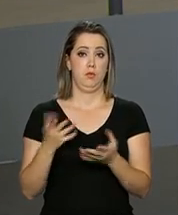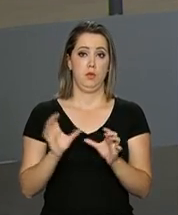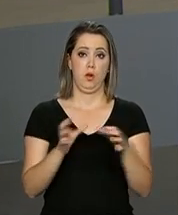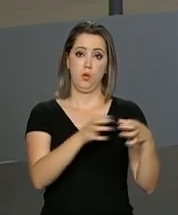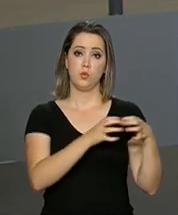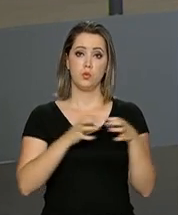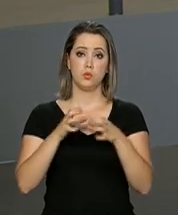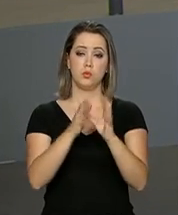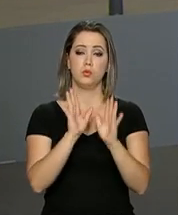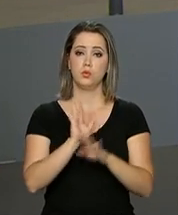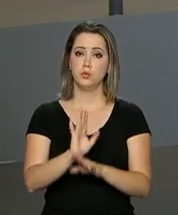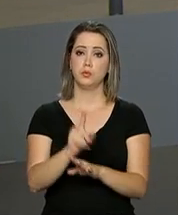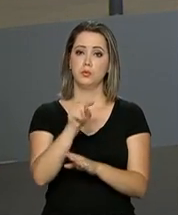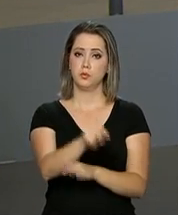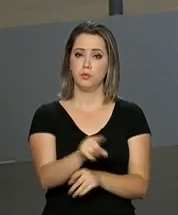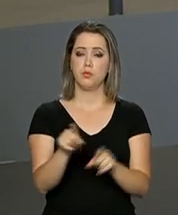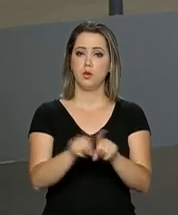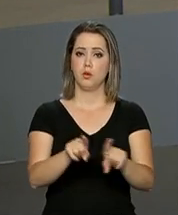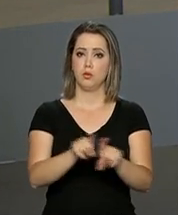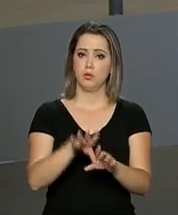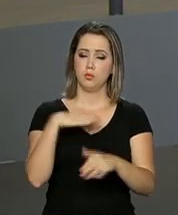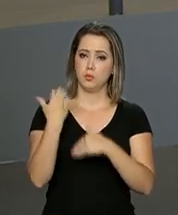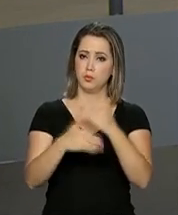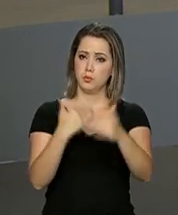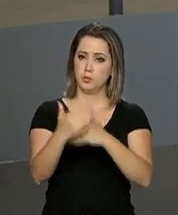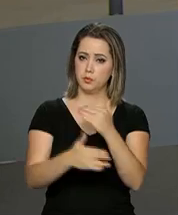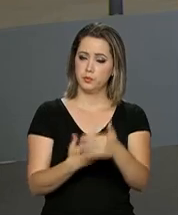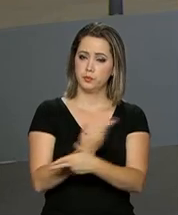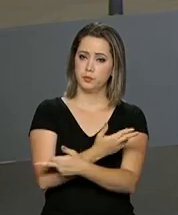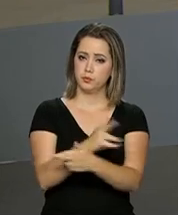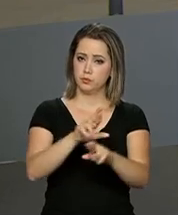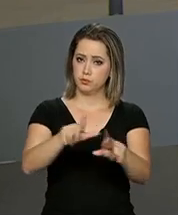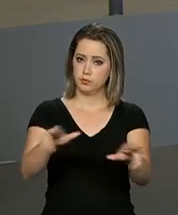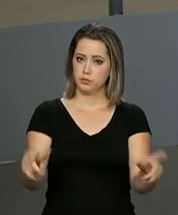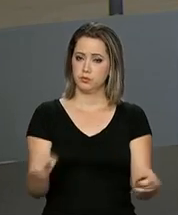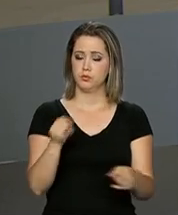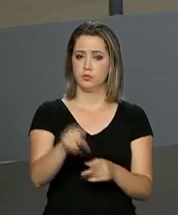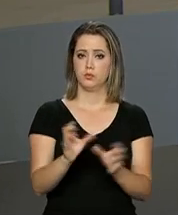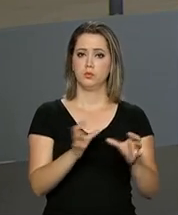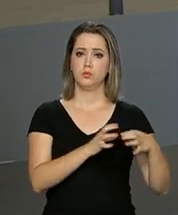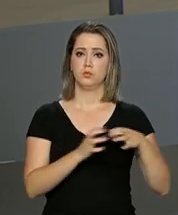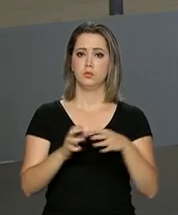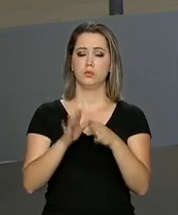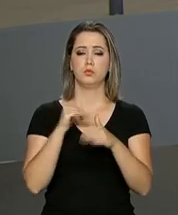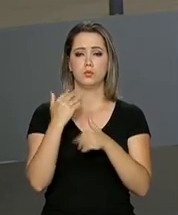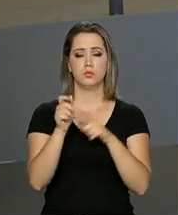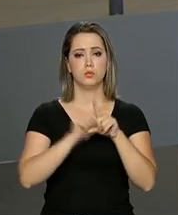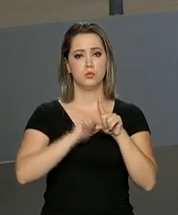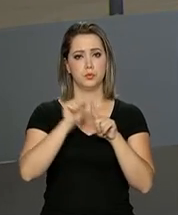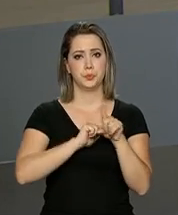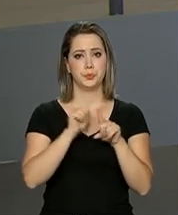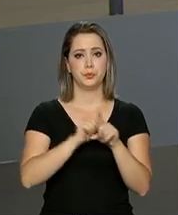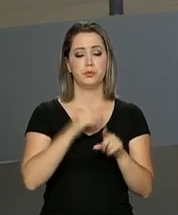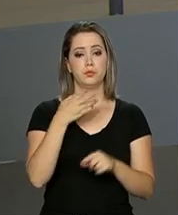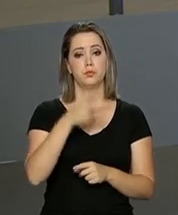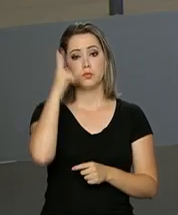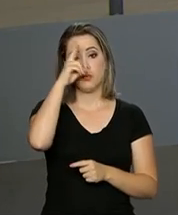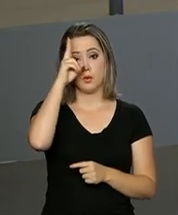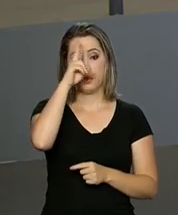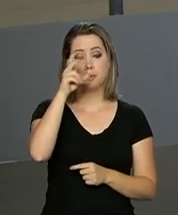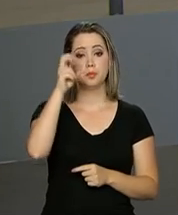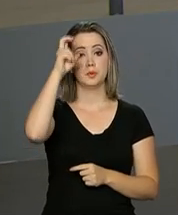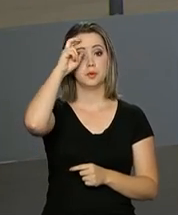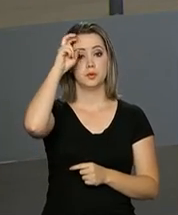com contribuindo assim para também manter essa dinamização do setor para os próximos meses Lembrando que nesta